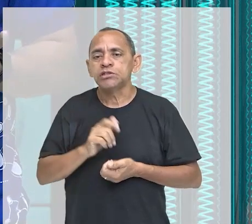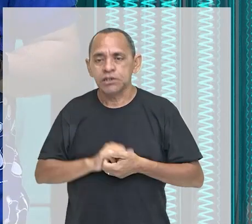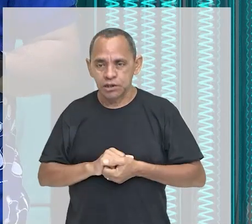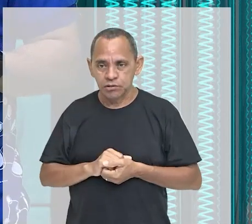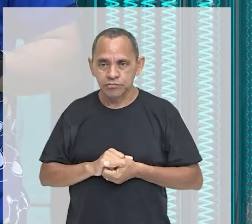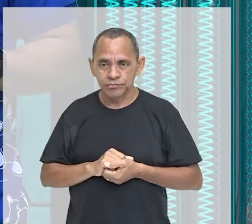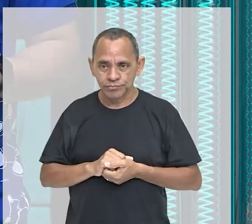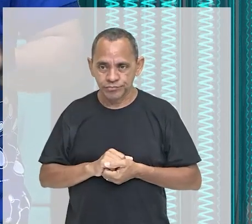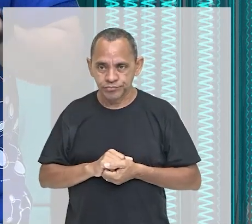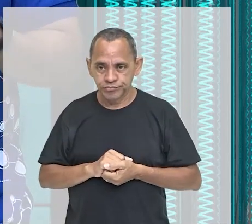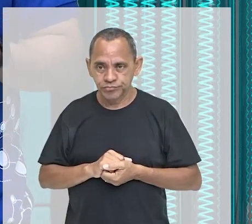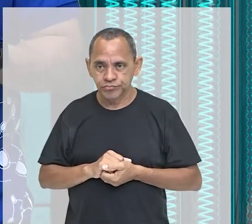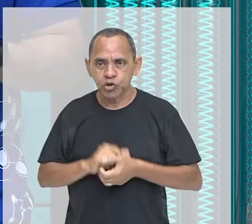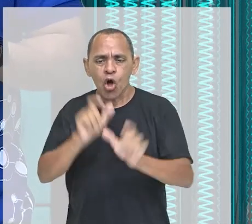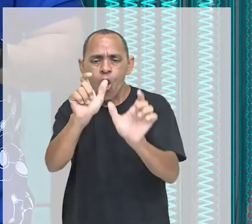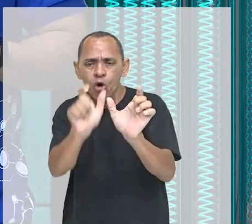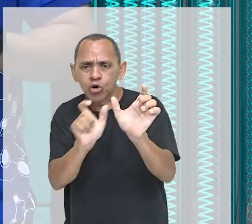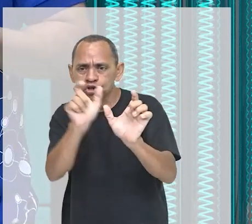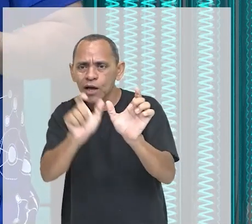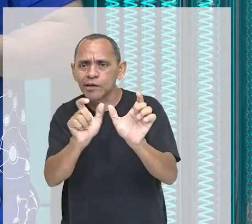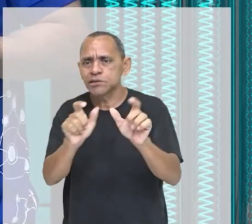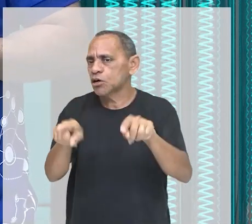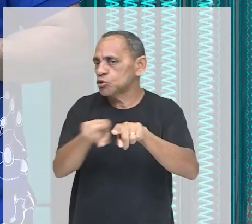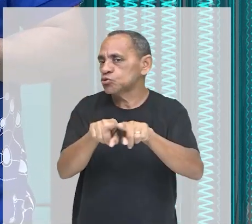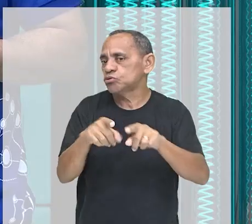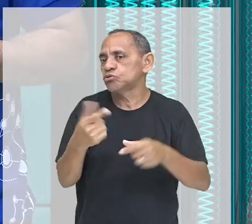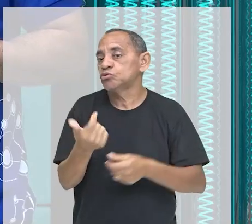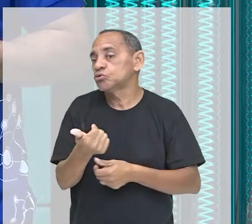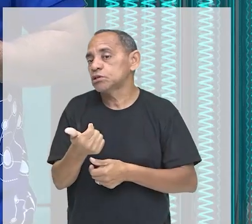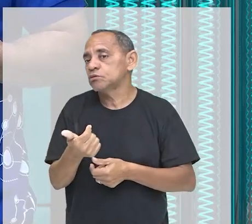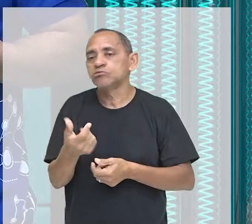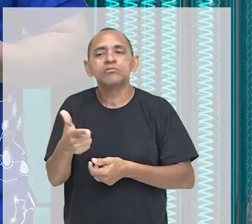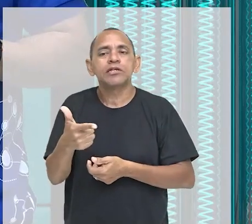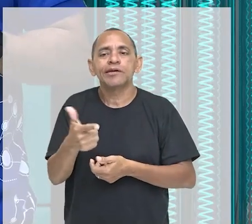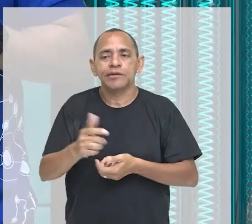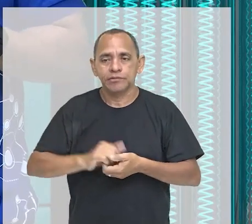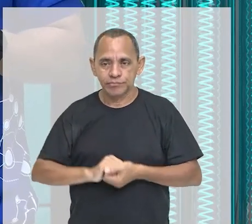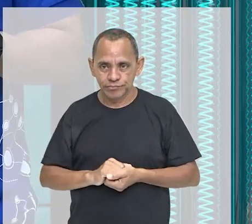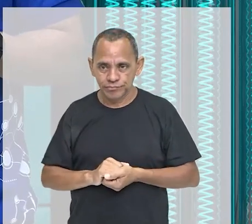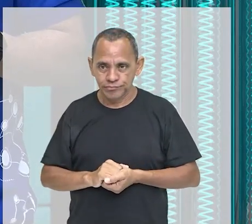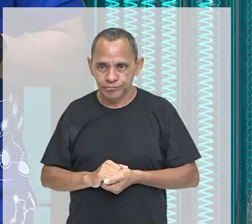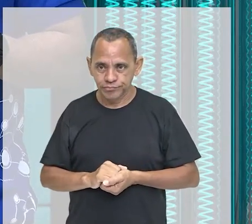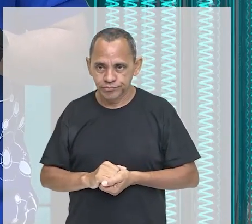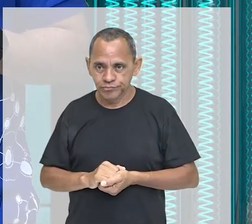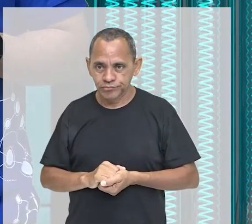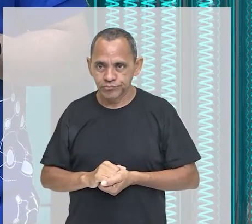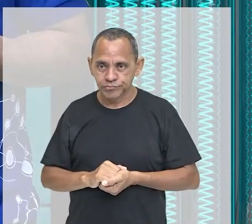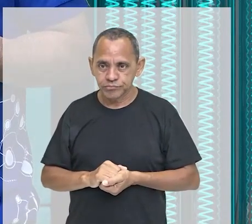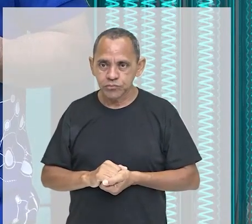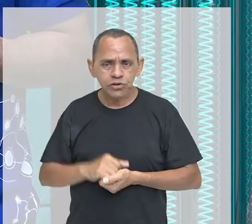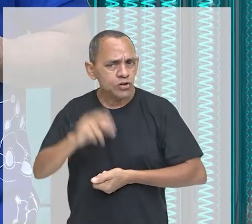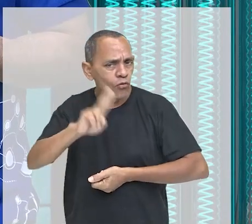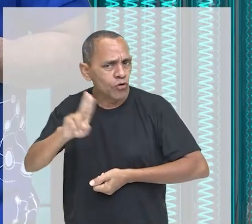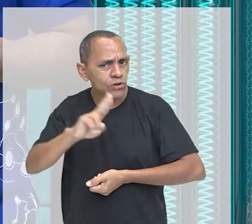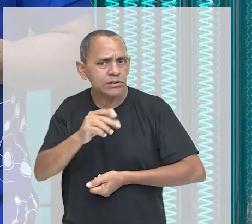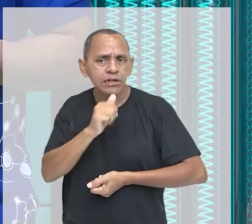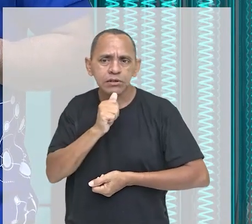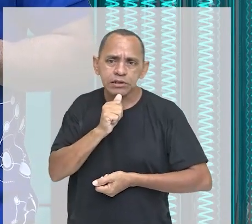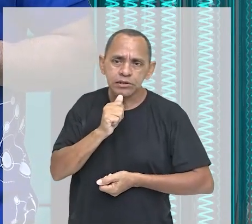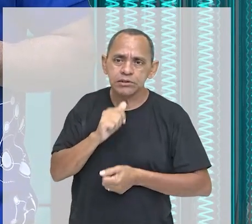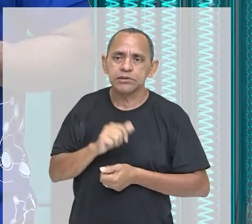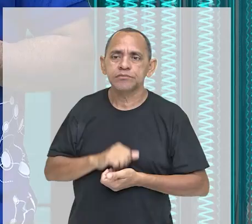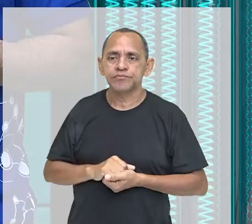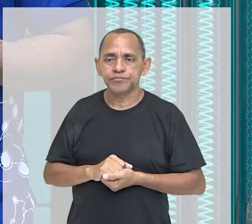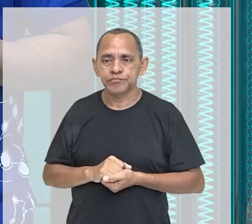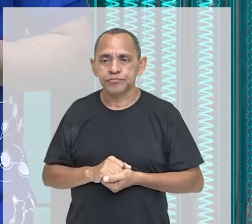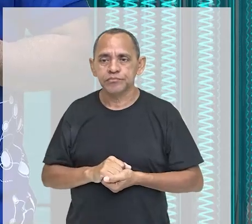com nenhum sujeito. Ele não se adequou a nenhum sujeito, portanto, ele não foi utilizado ainda. E